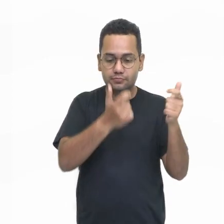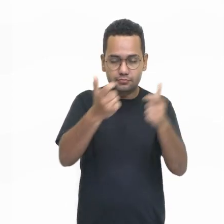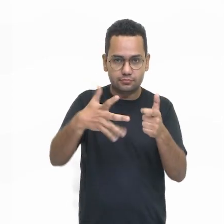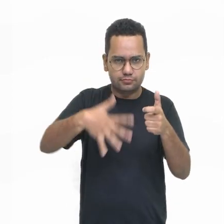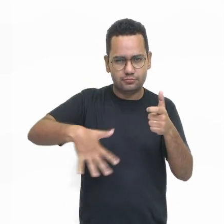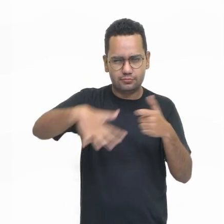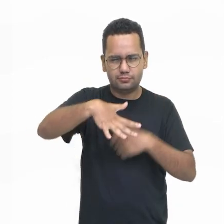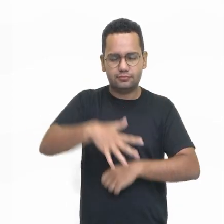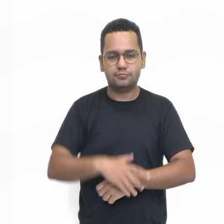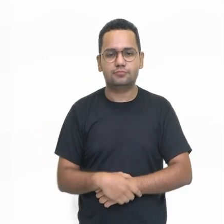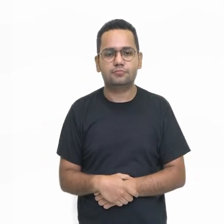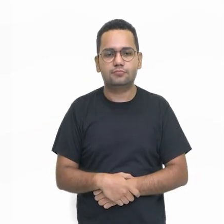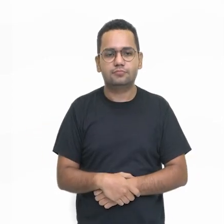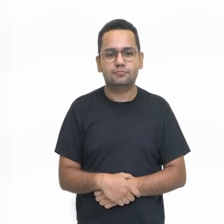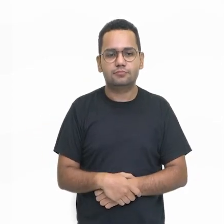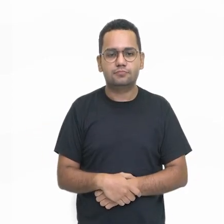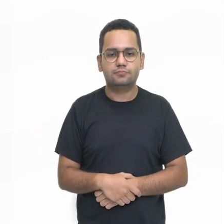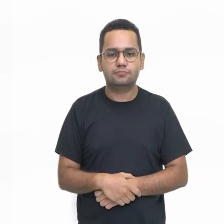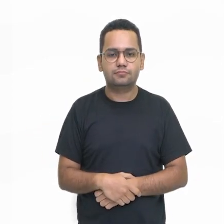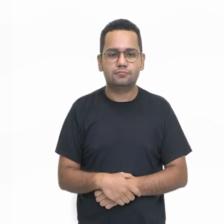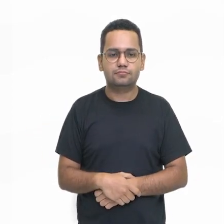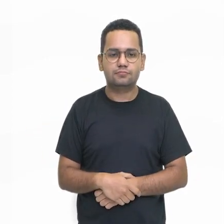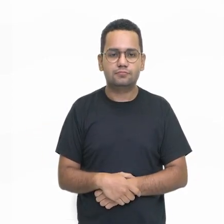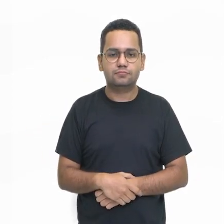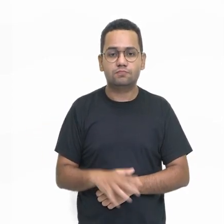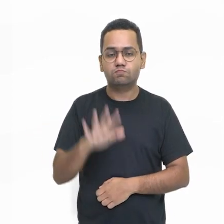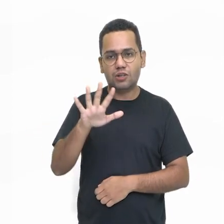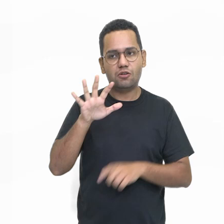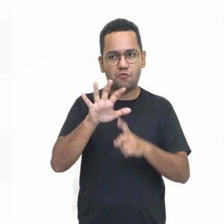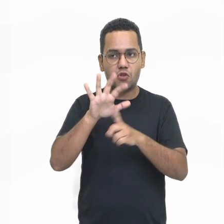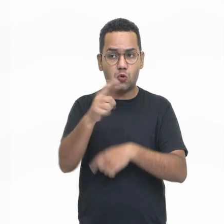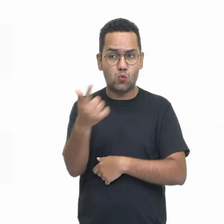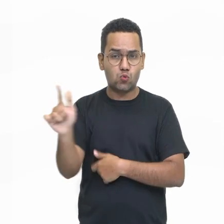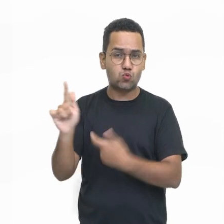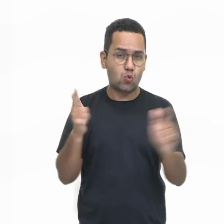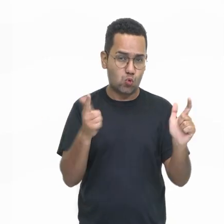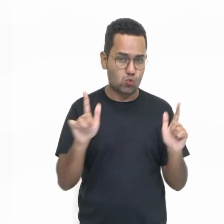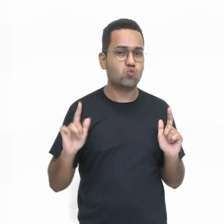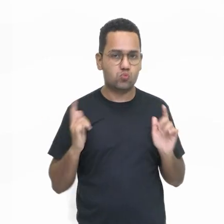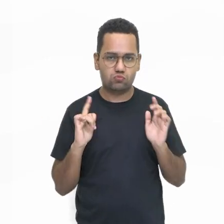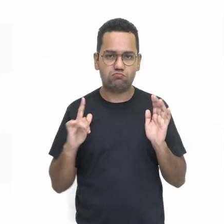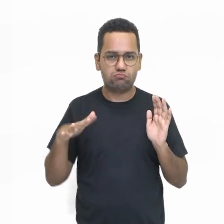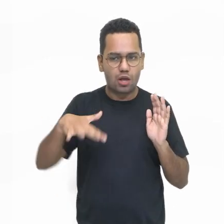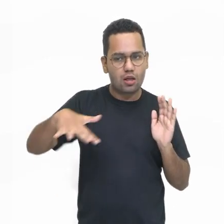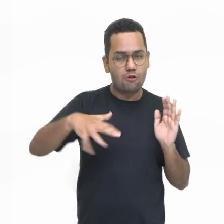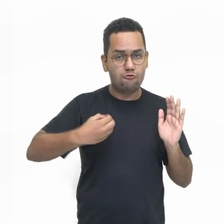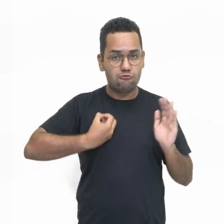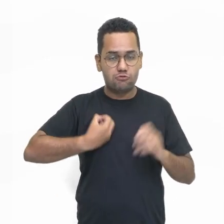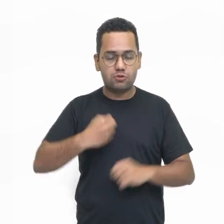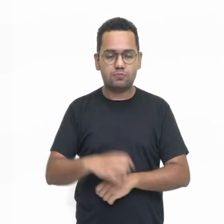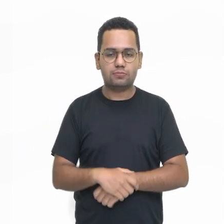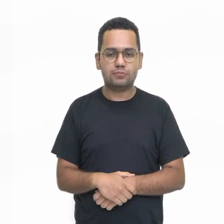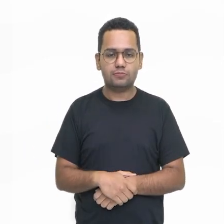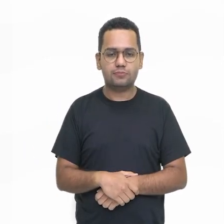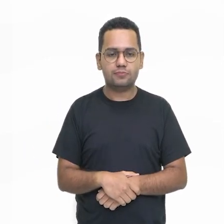também vai influenciar nos biomas vizinhos também. Todos os biomas, trago aqui para vocês uma curiosidade,